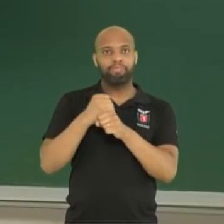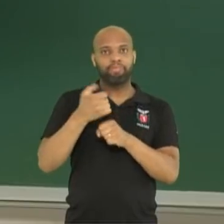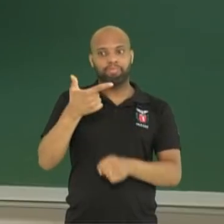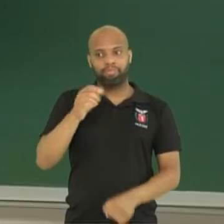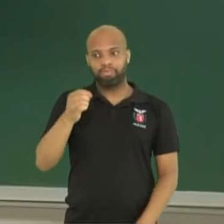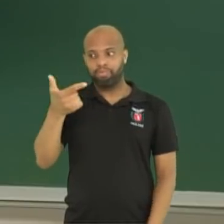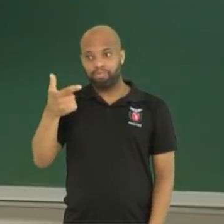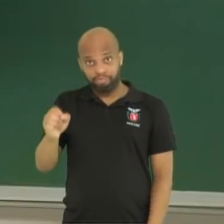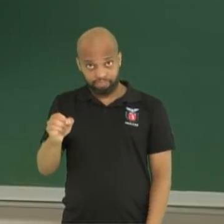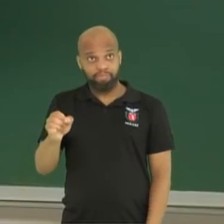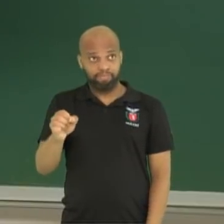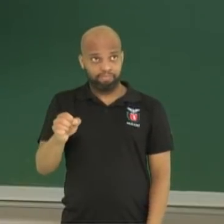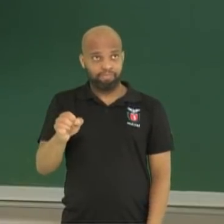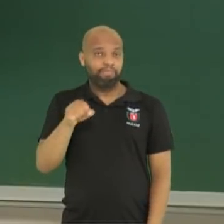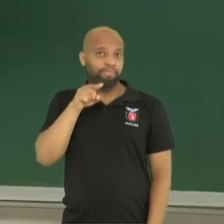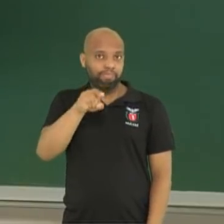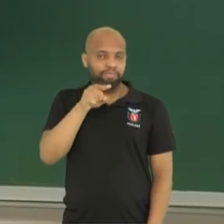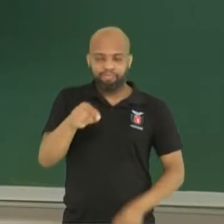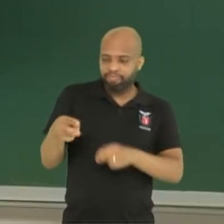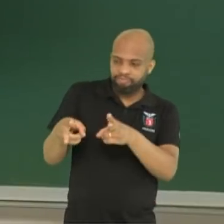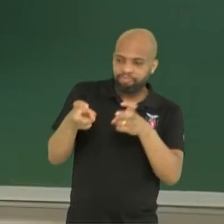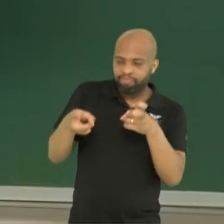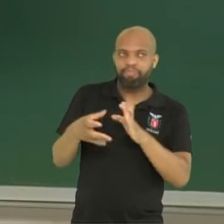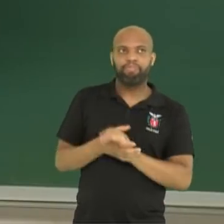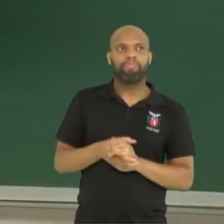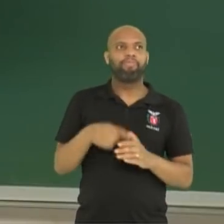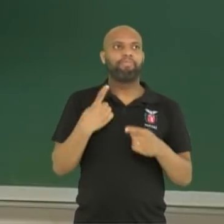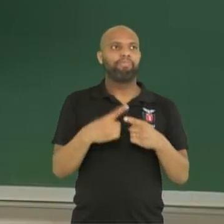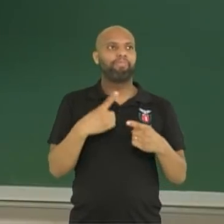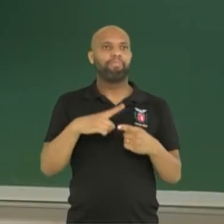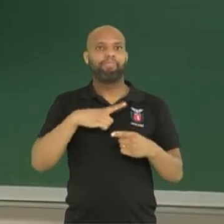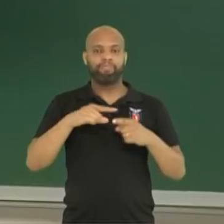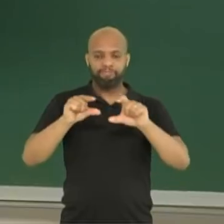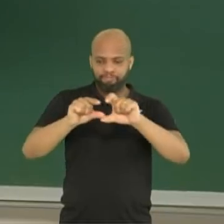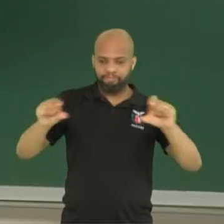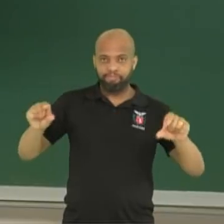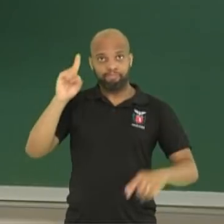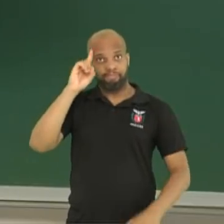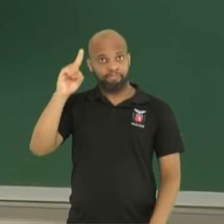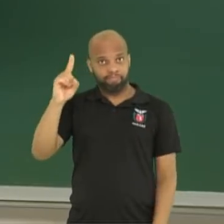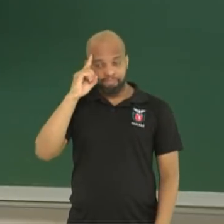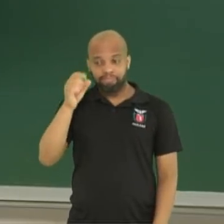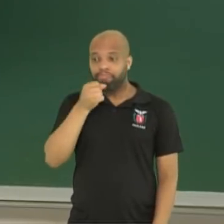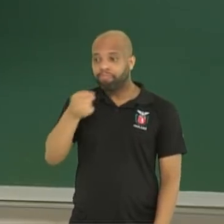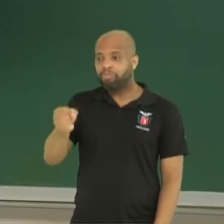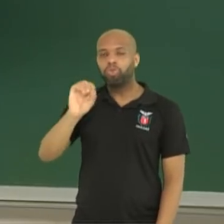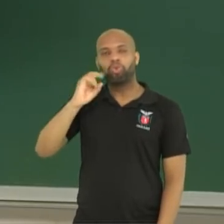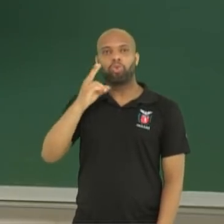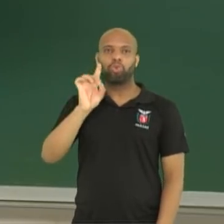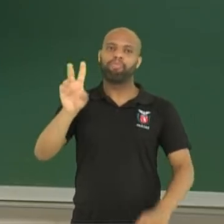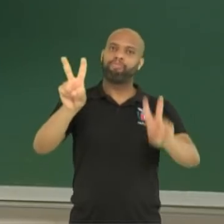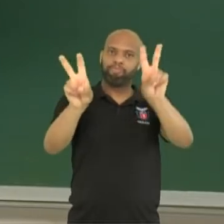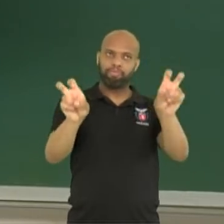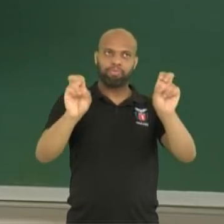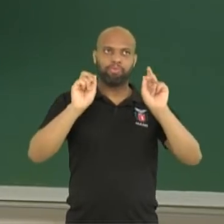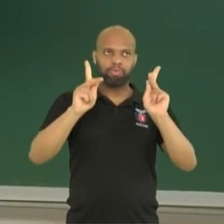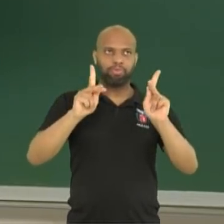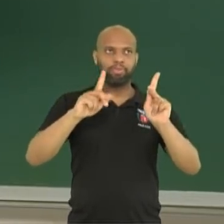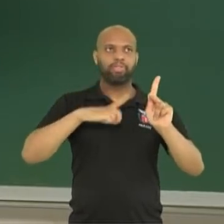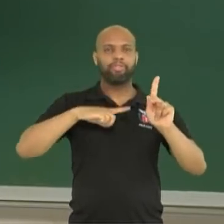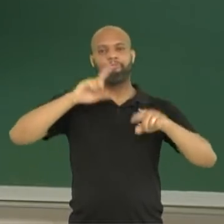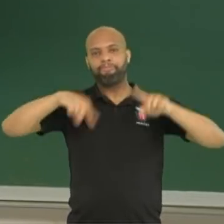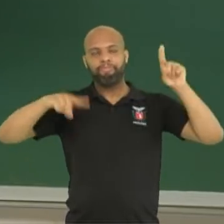2020. Então, vocês observem, né? Às vezes vem a data da entrevista, também às vezes vem apenas o título, tá? Vai